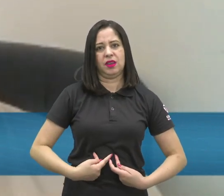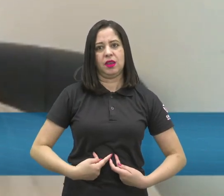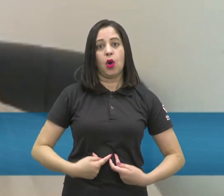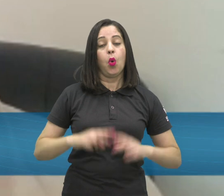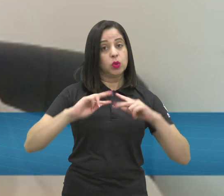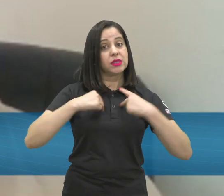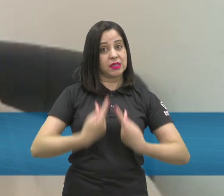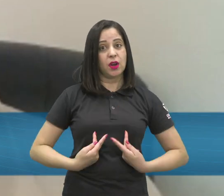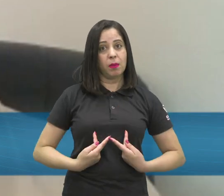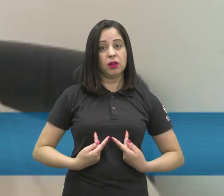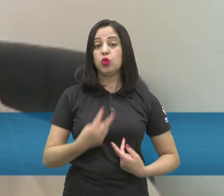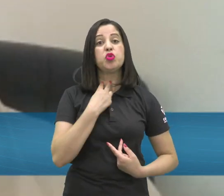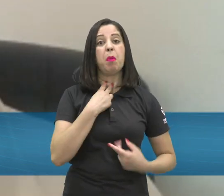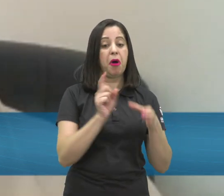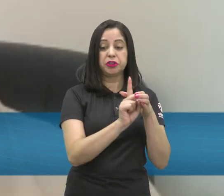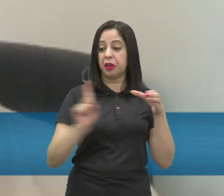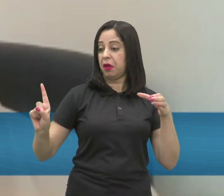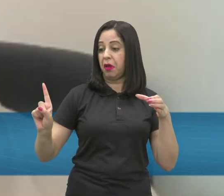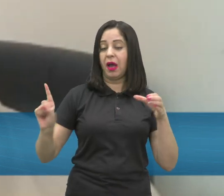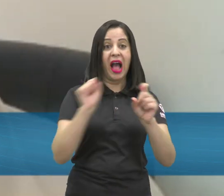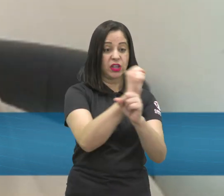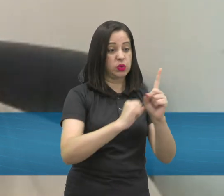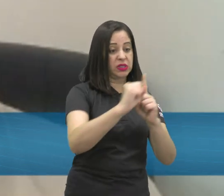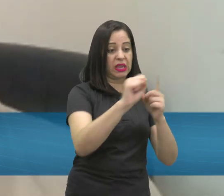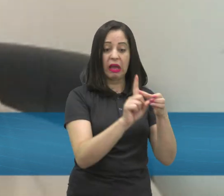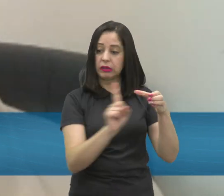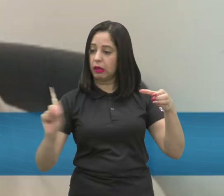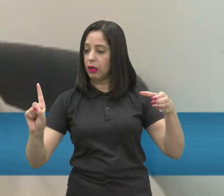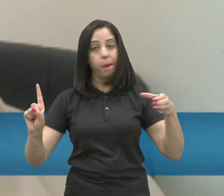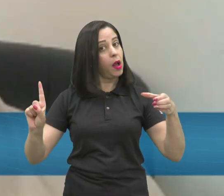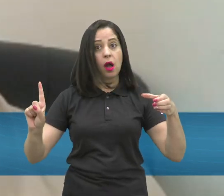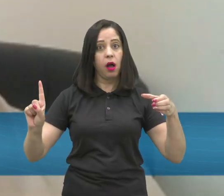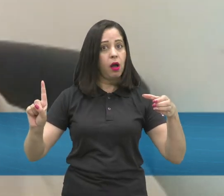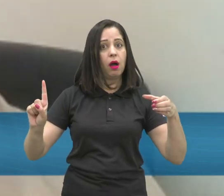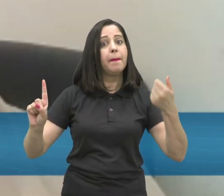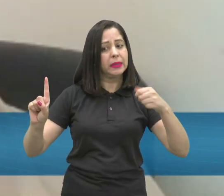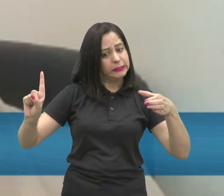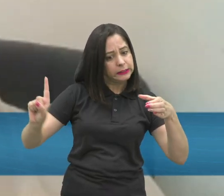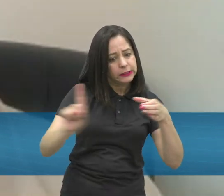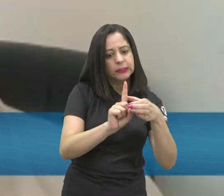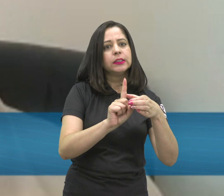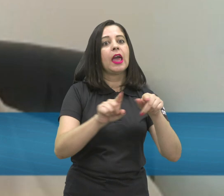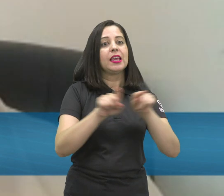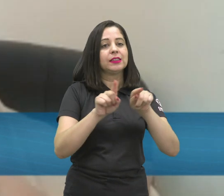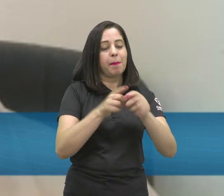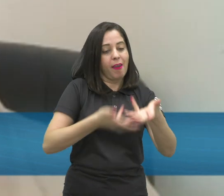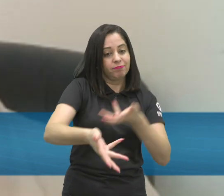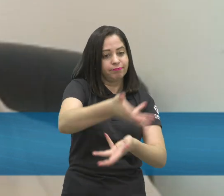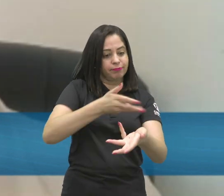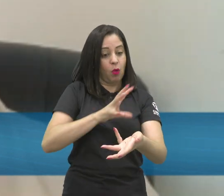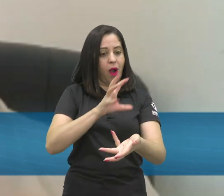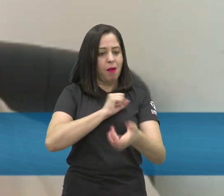Então, estar atuando, estar ajudando, estar favorecendo é mais do que só também um ato de amor, com toda certeza, mas é um ato